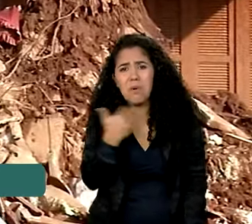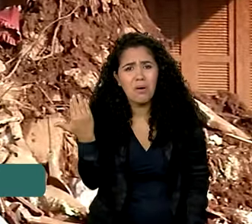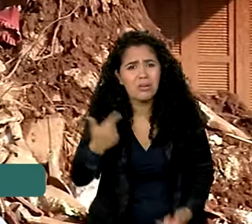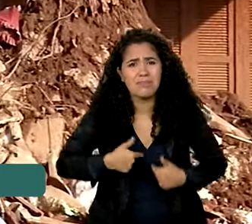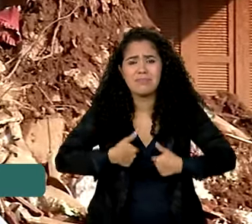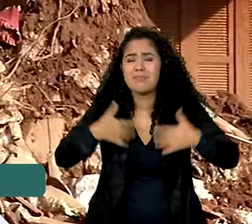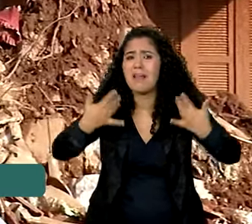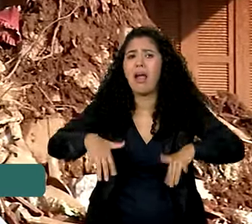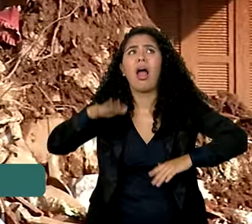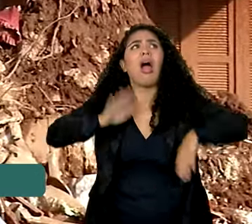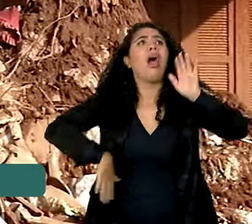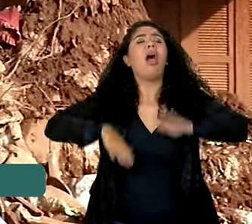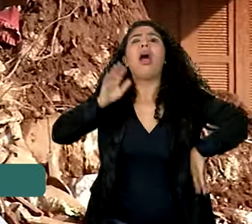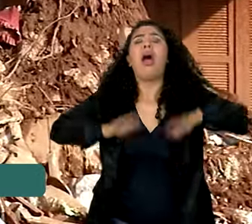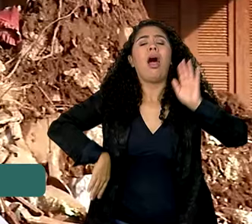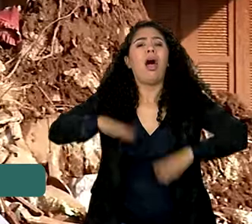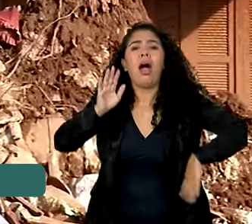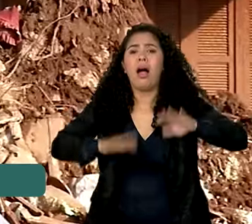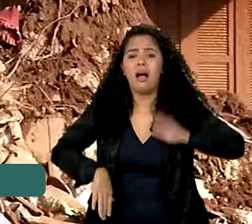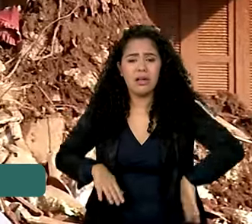morreram afogados. Aí, bom fim.